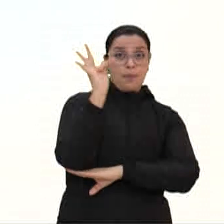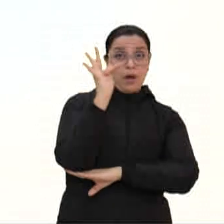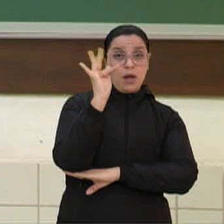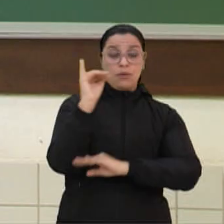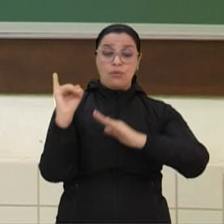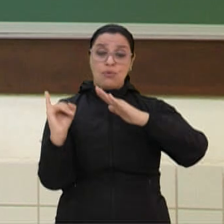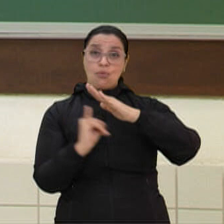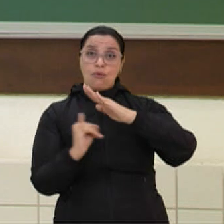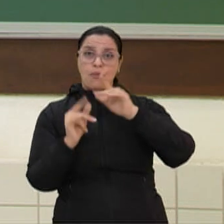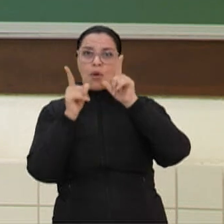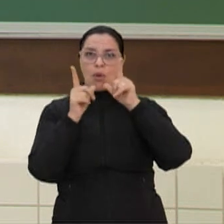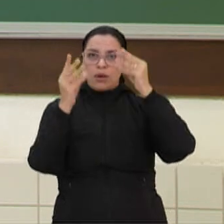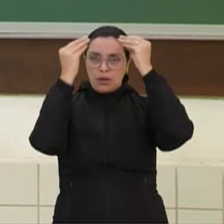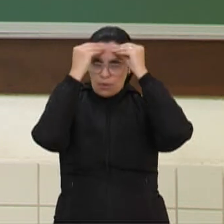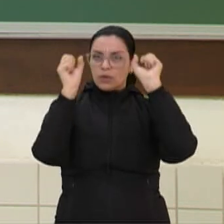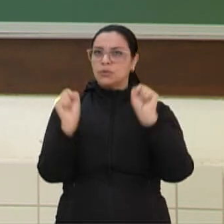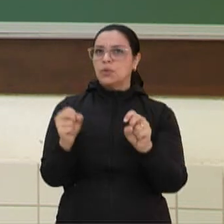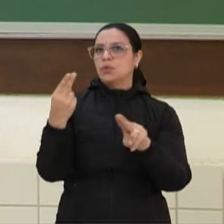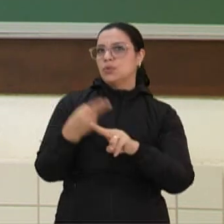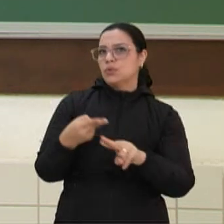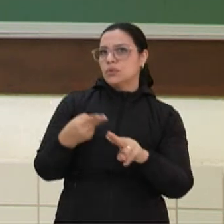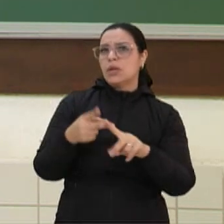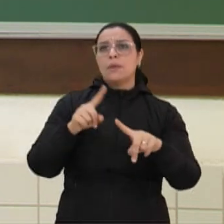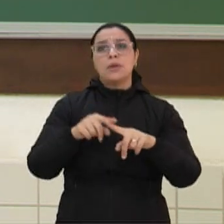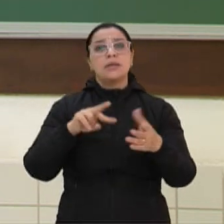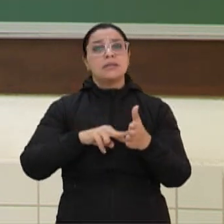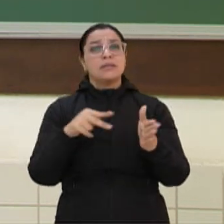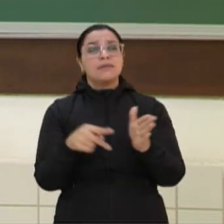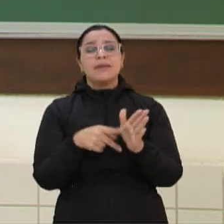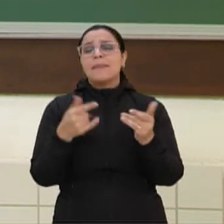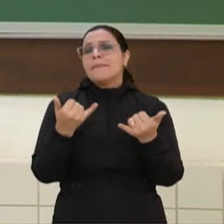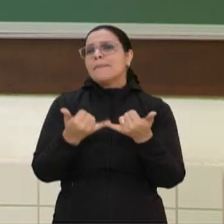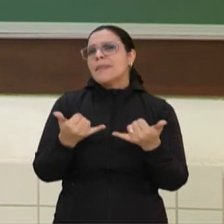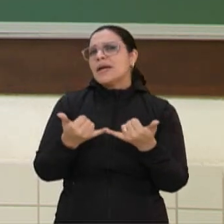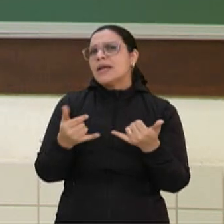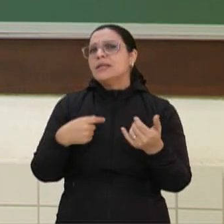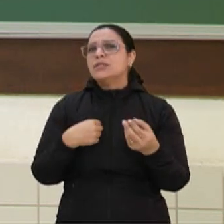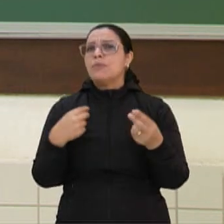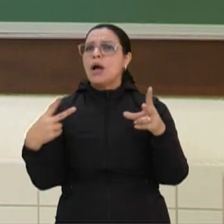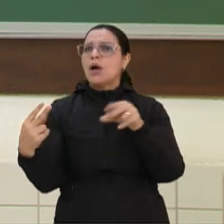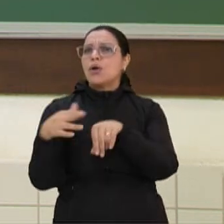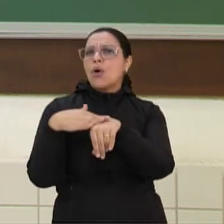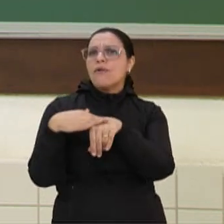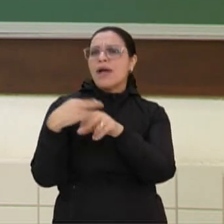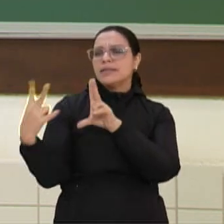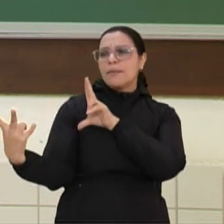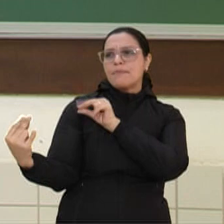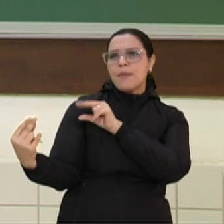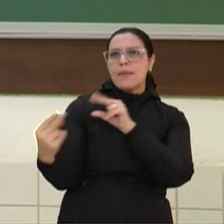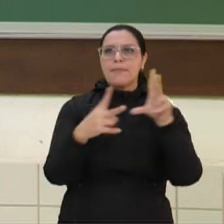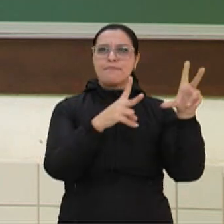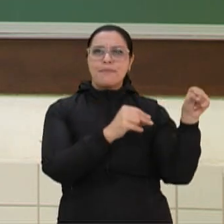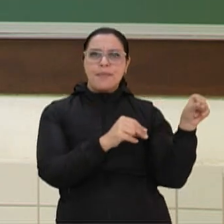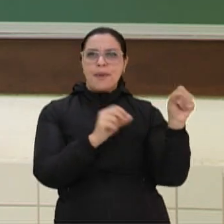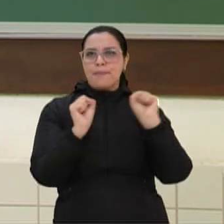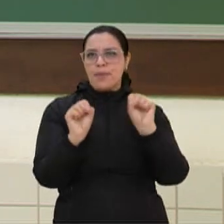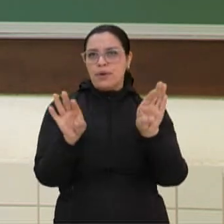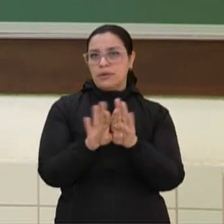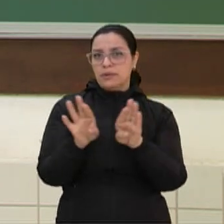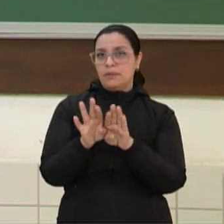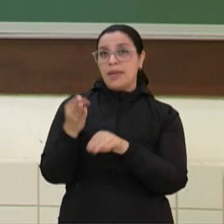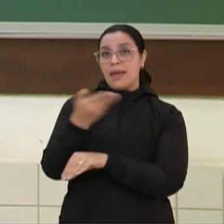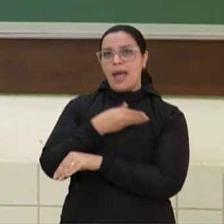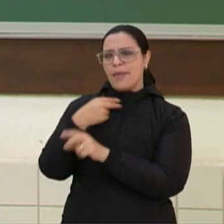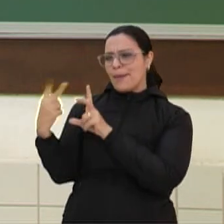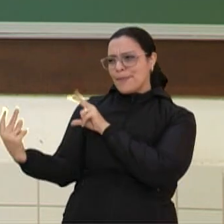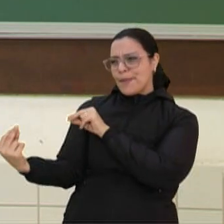e formal, porque é como se fosse um bate-papo, uma conversa de roda, sabe?